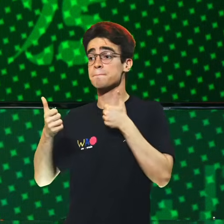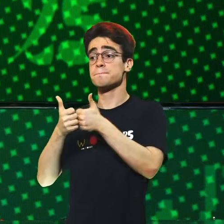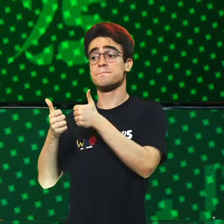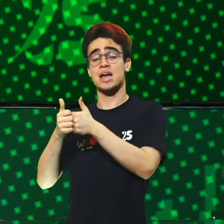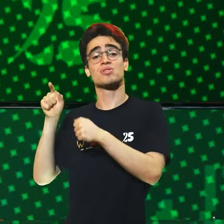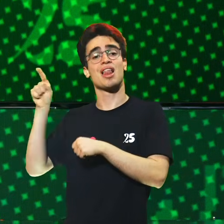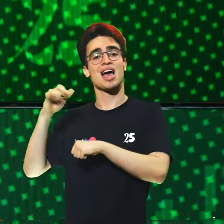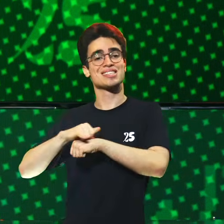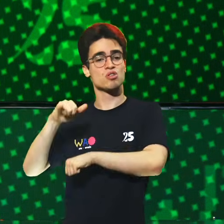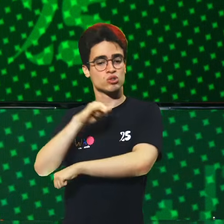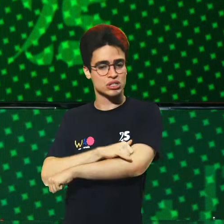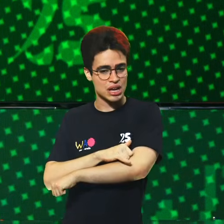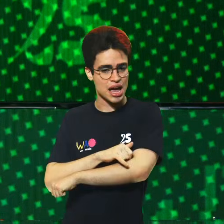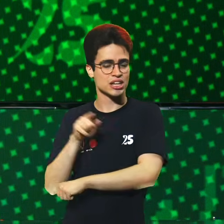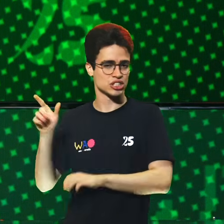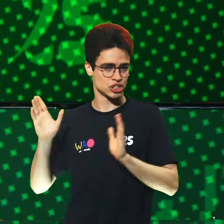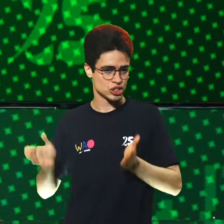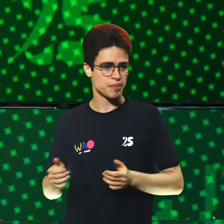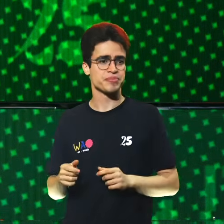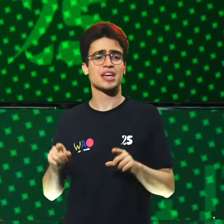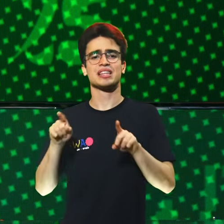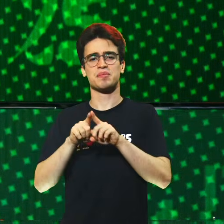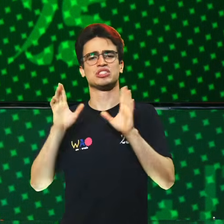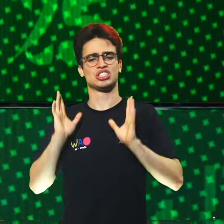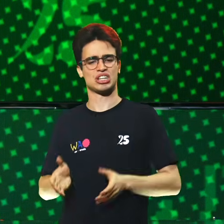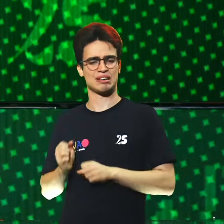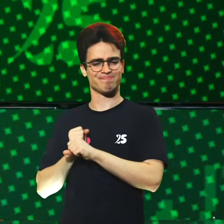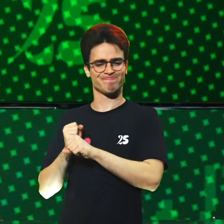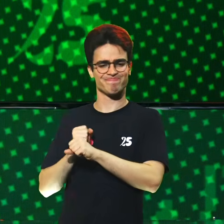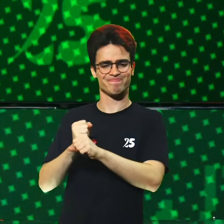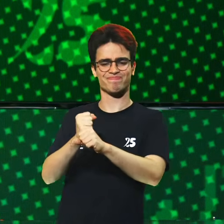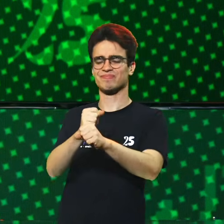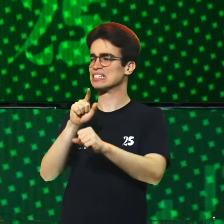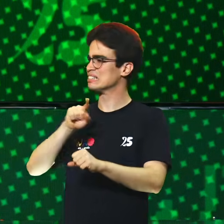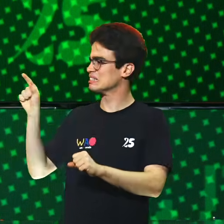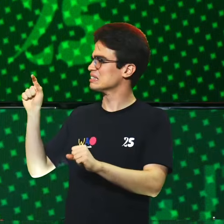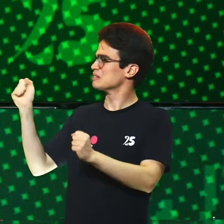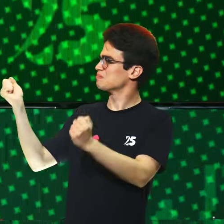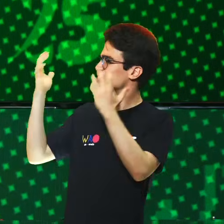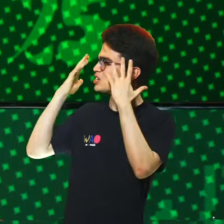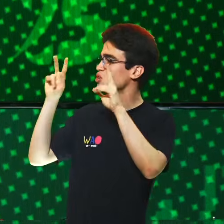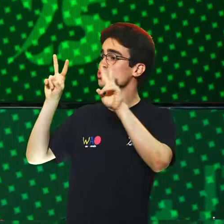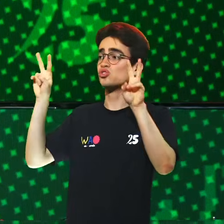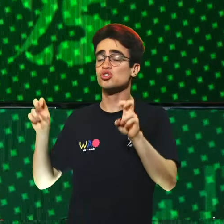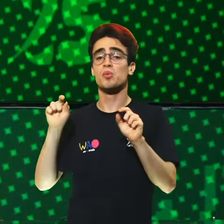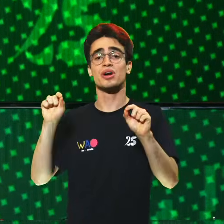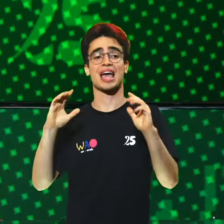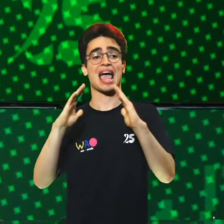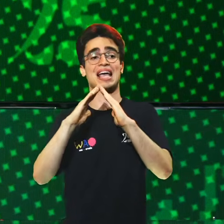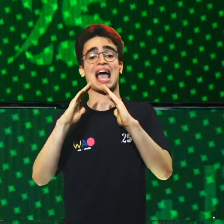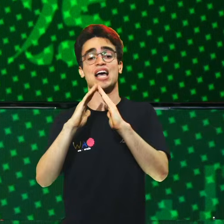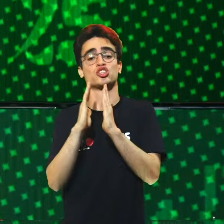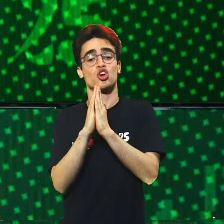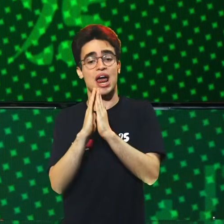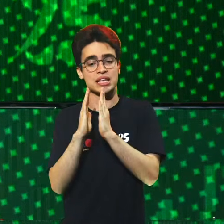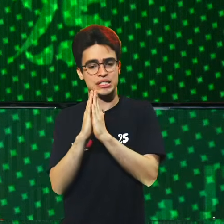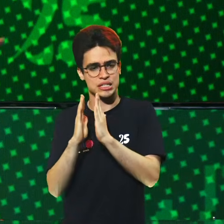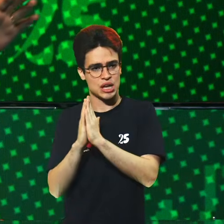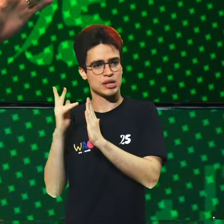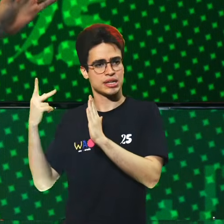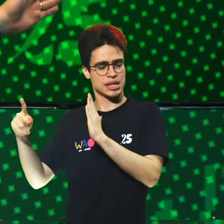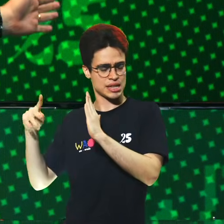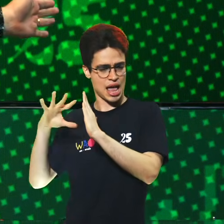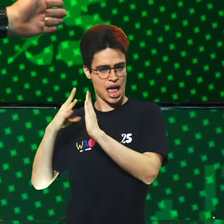José. Há muitos anos eles me inspiraram com o movimento de oração, de casa de oração na igreja dele,